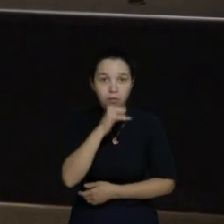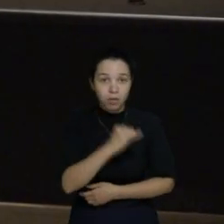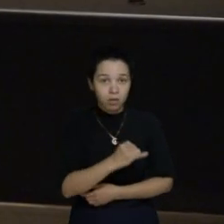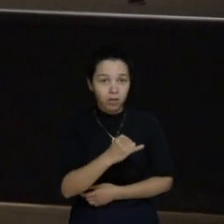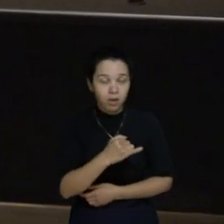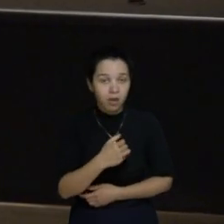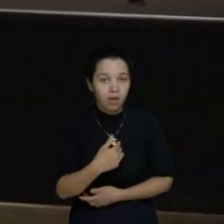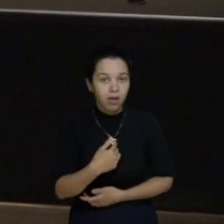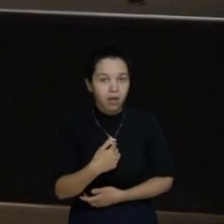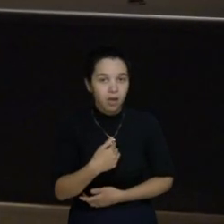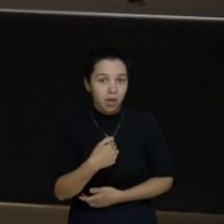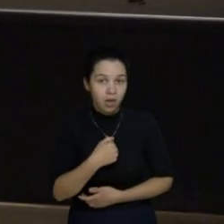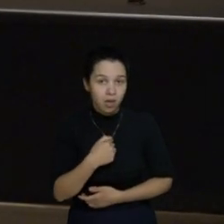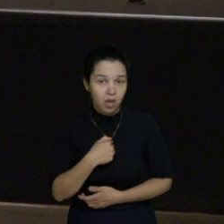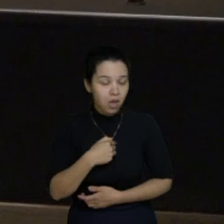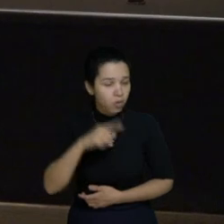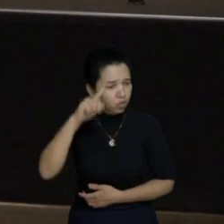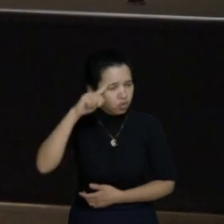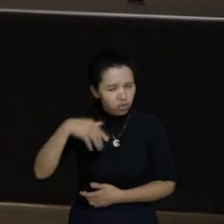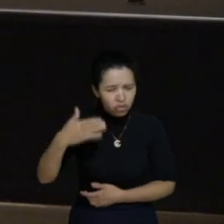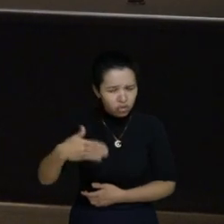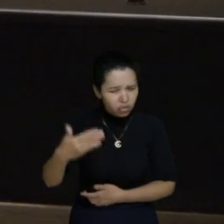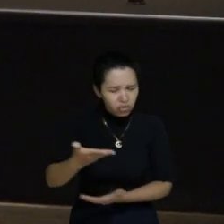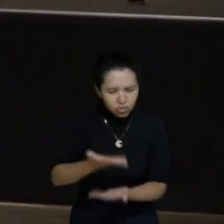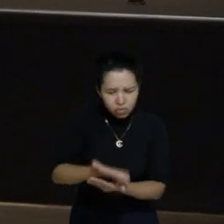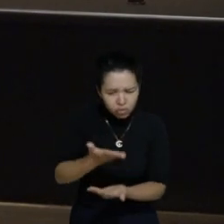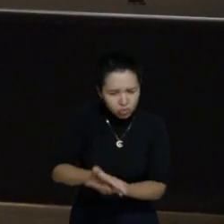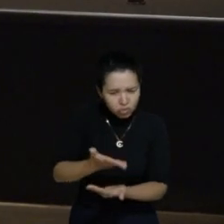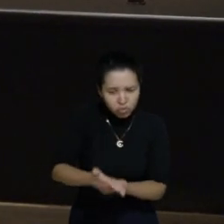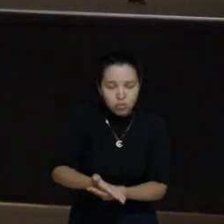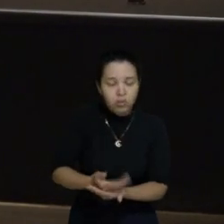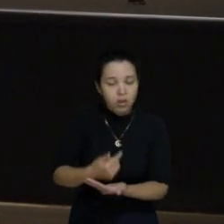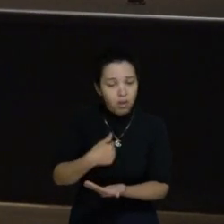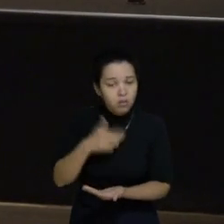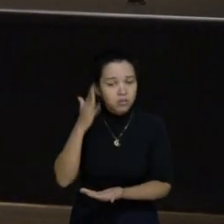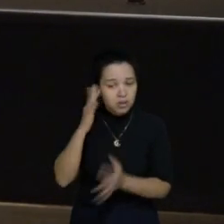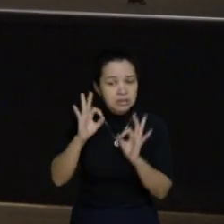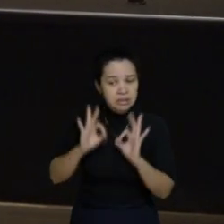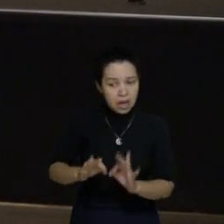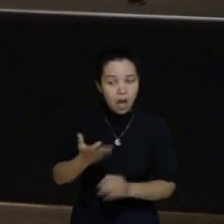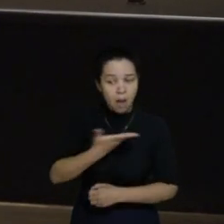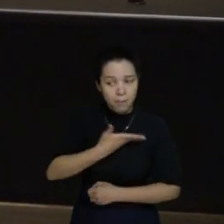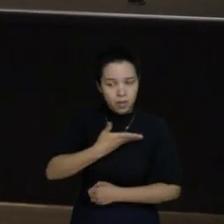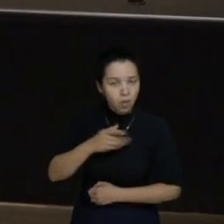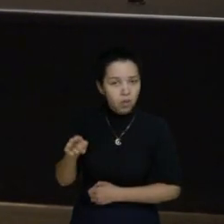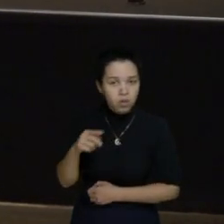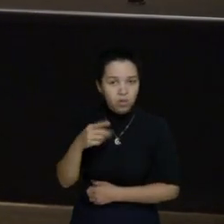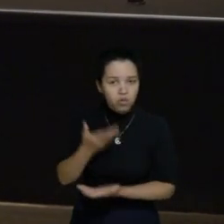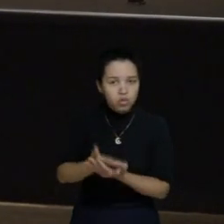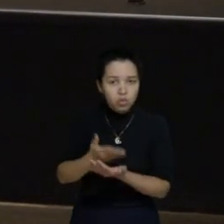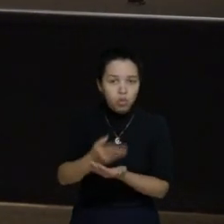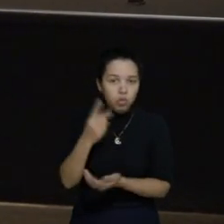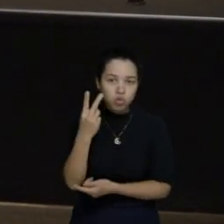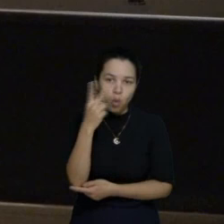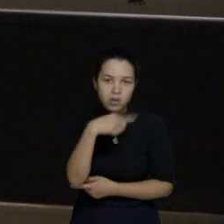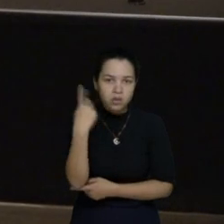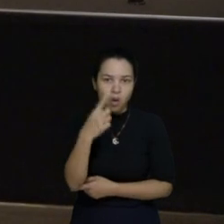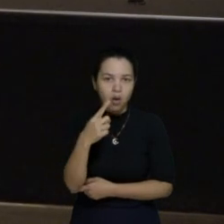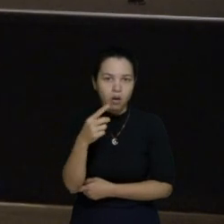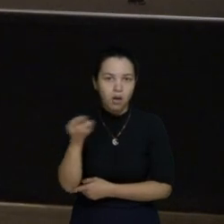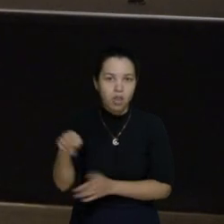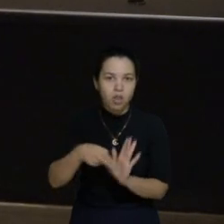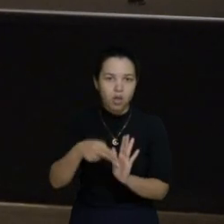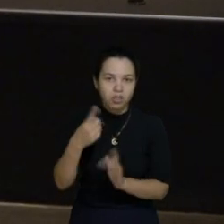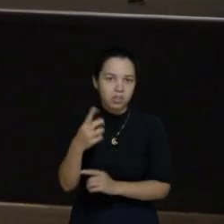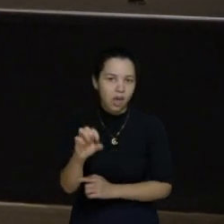fiquei Dias estudando para essa prova eu tenho certeza que os meus amigos estudaram Du horas e eles tiraram 9